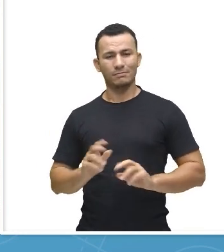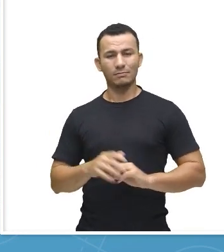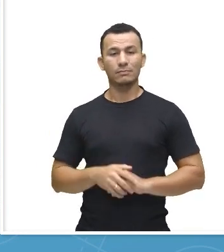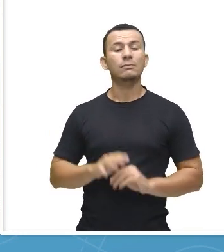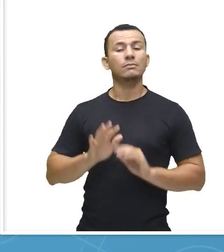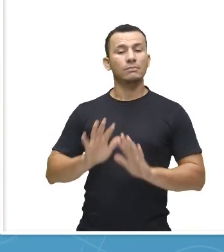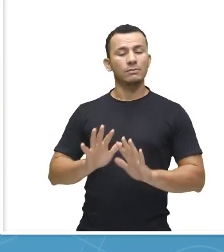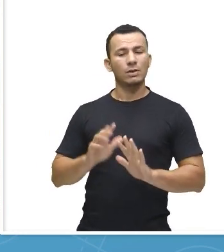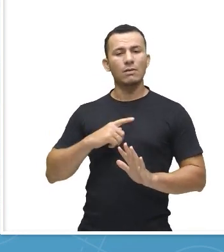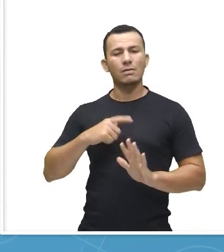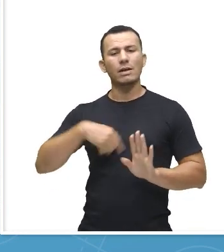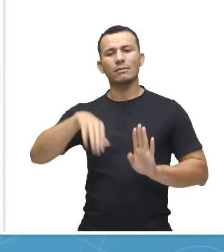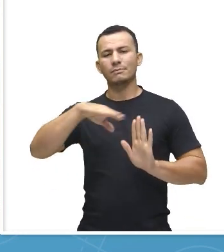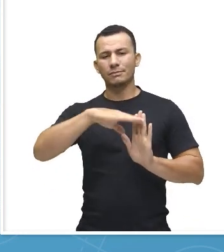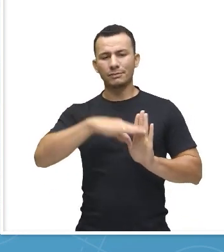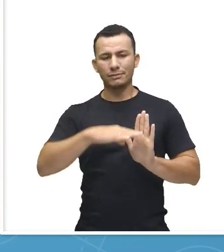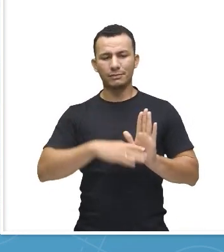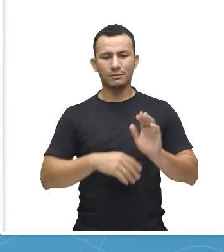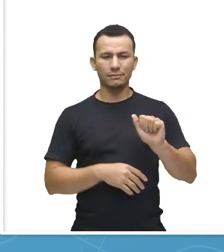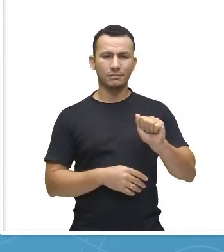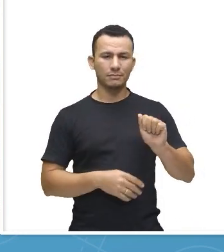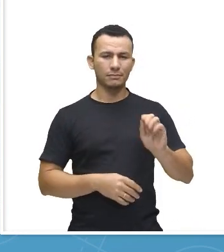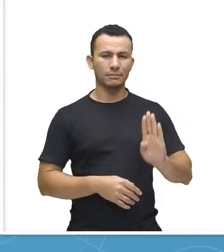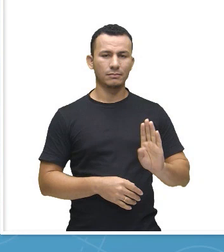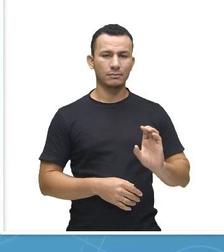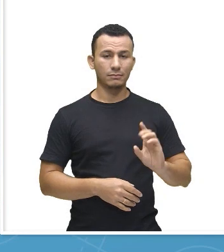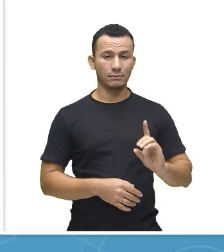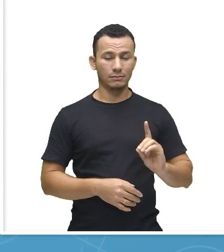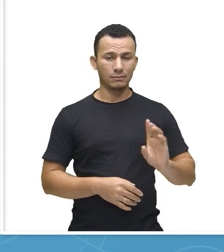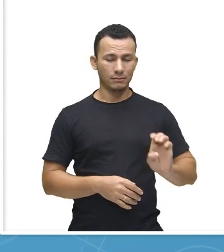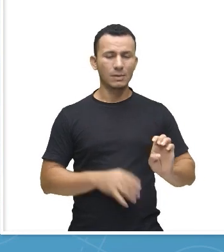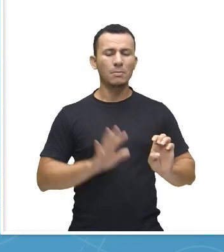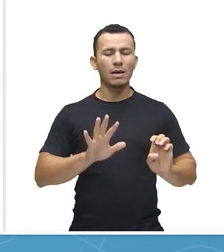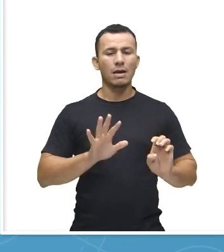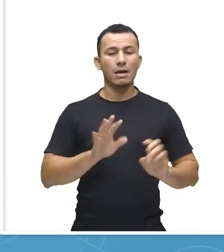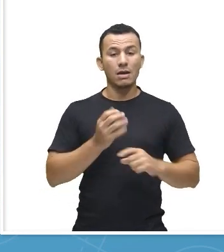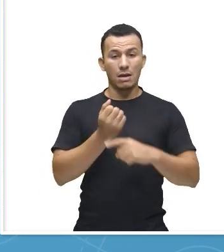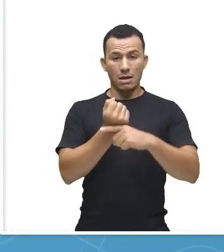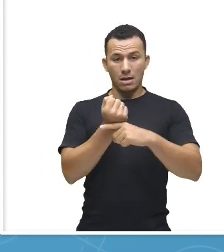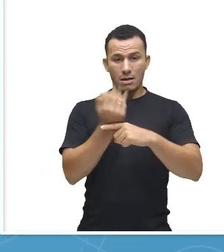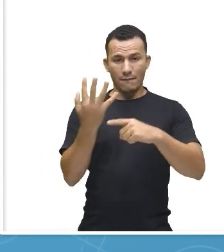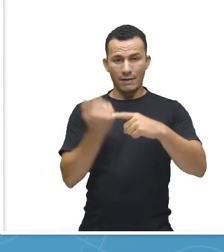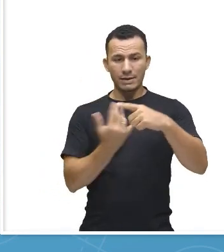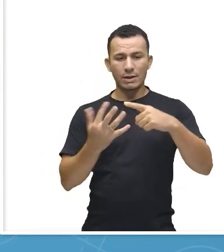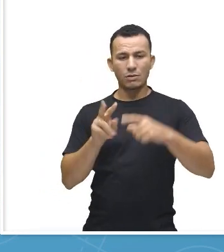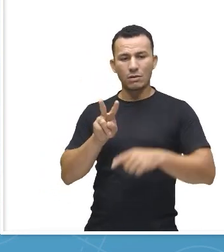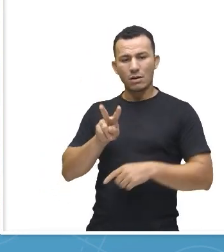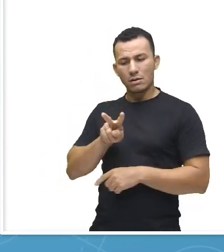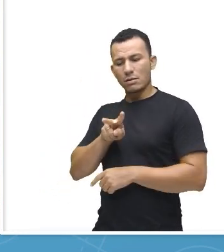aqui nós temos as alternativas. Como seria a forma de fração do número 3?